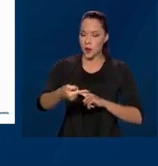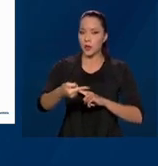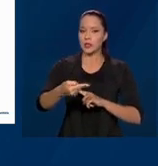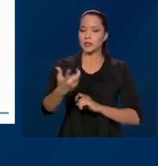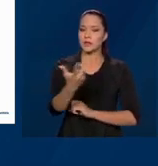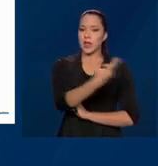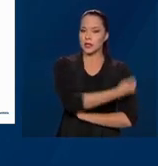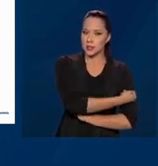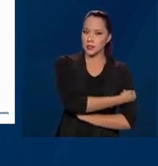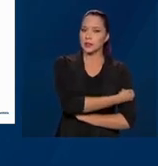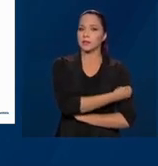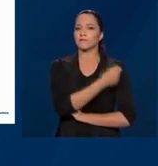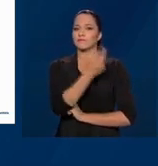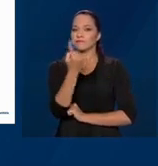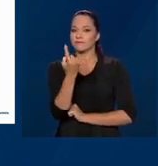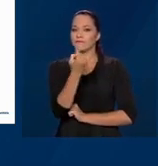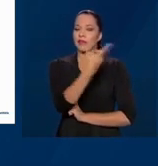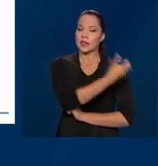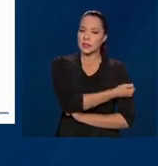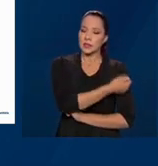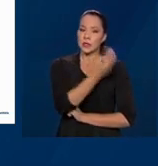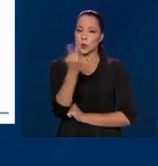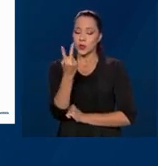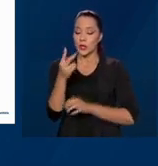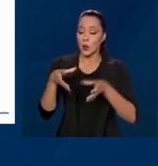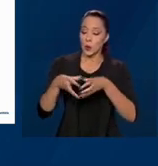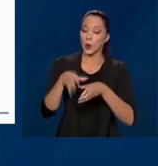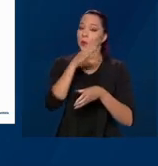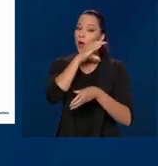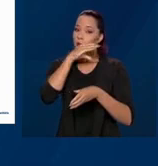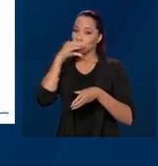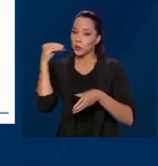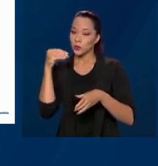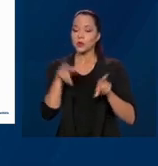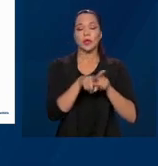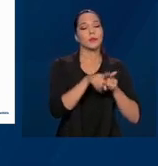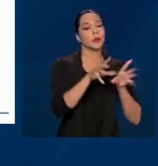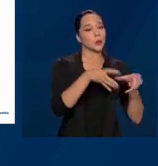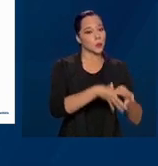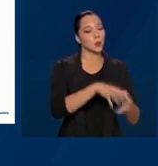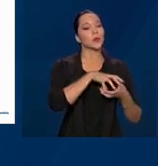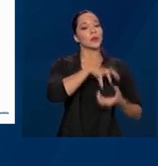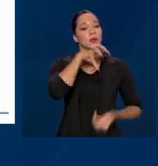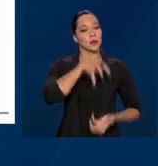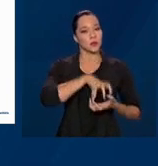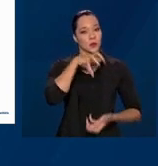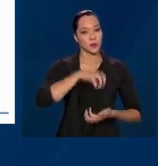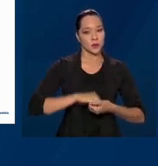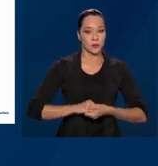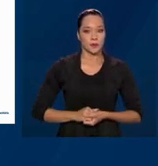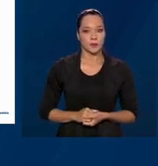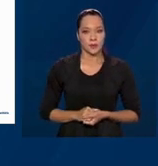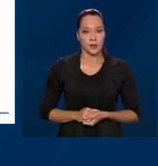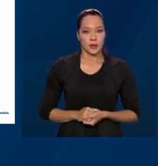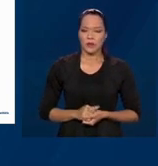cada dose das vacinas em adultos e idosos. Não